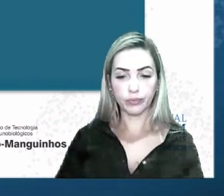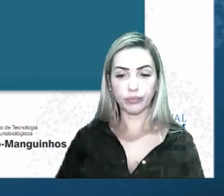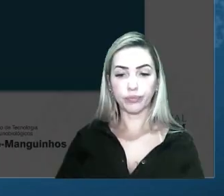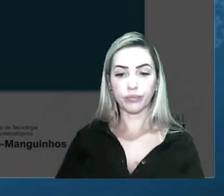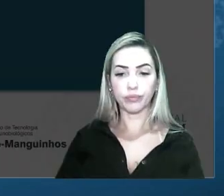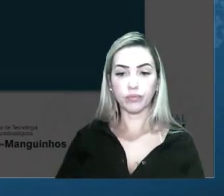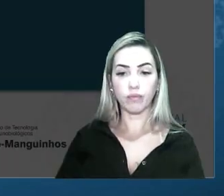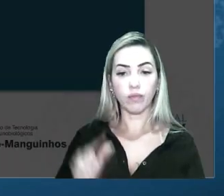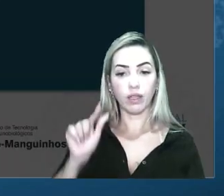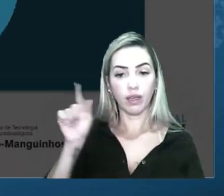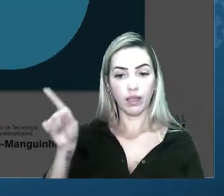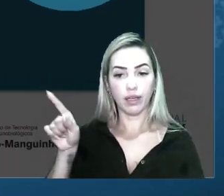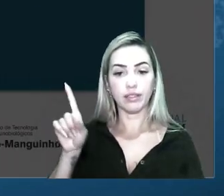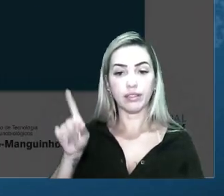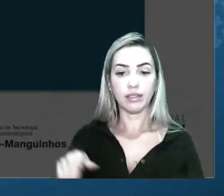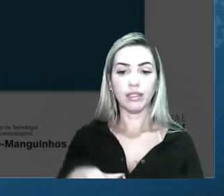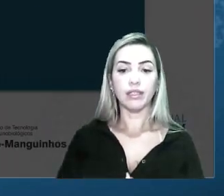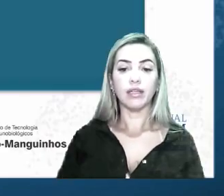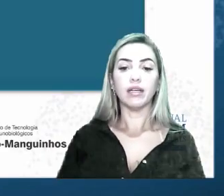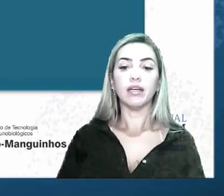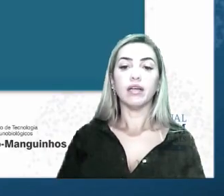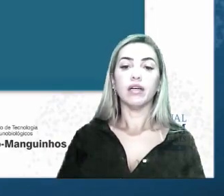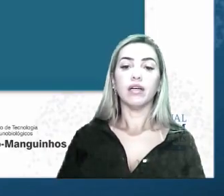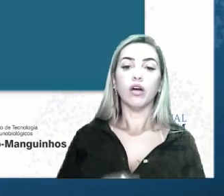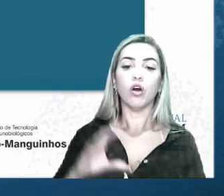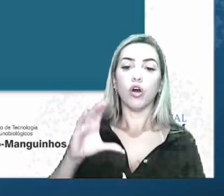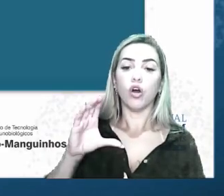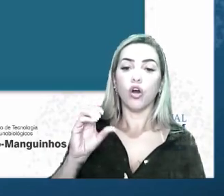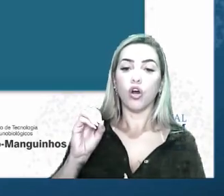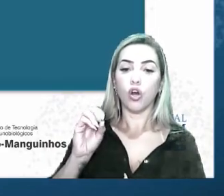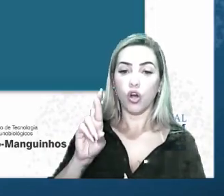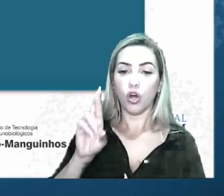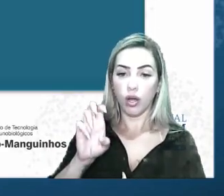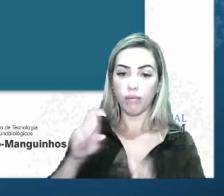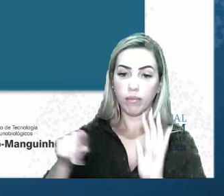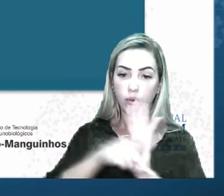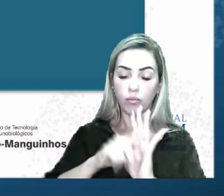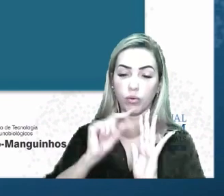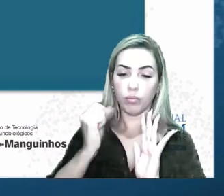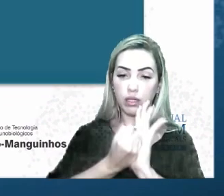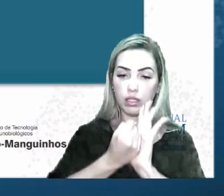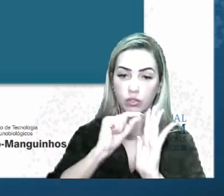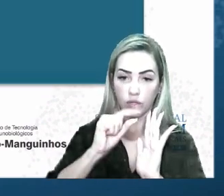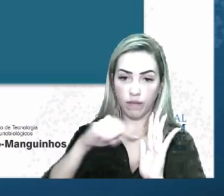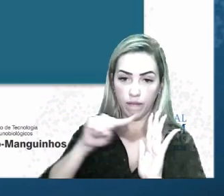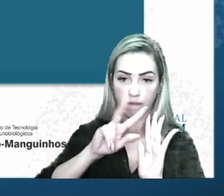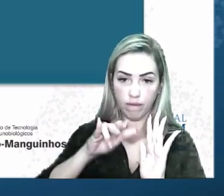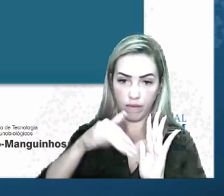é o core da patente que nós estaremos depositando em breve.